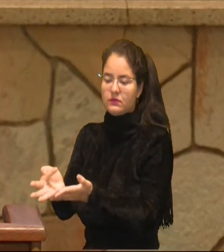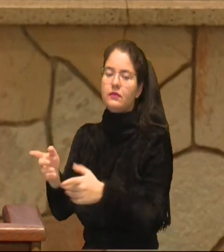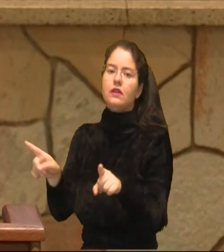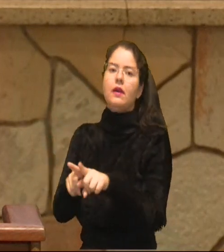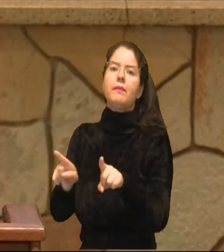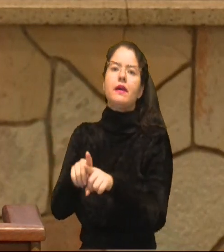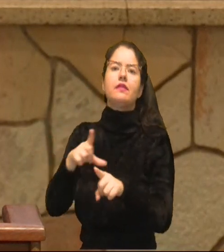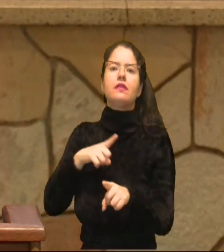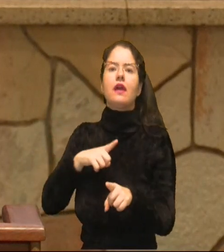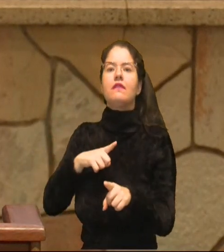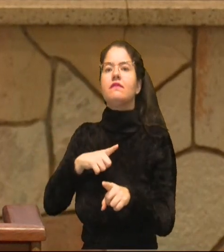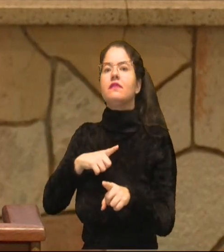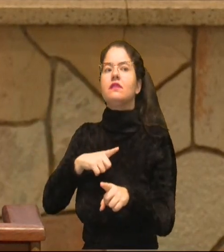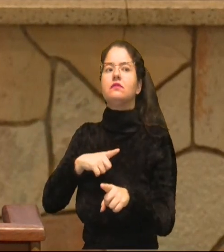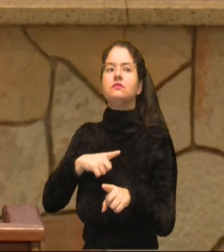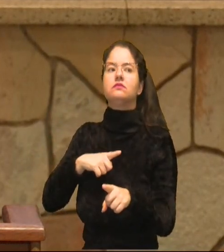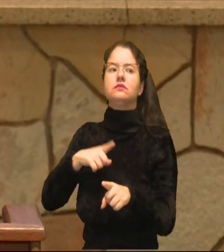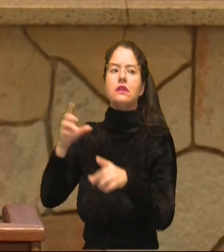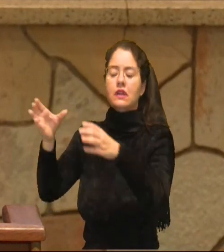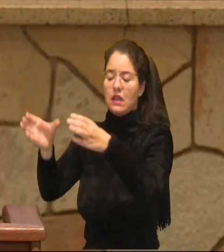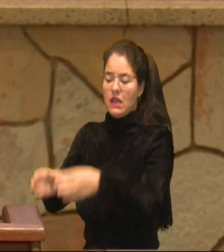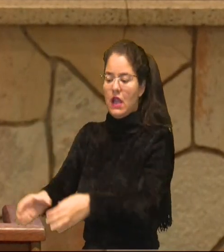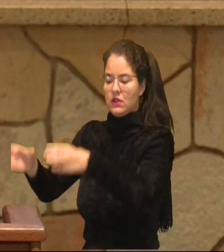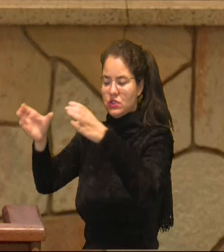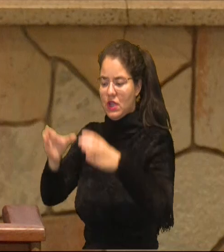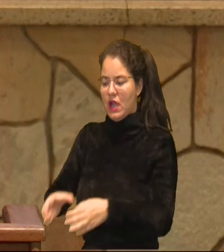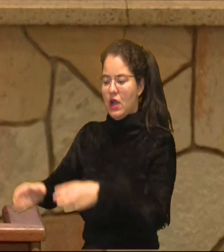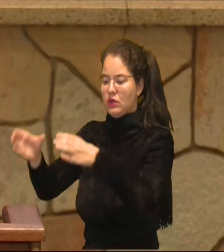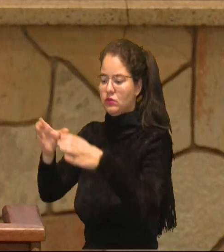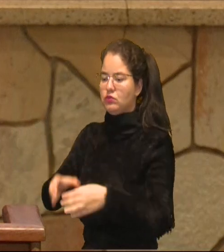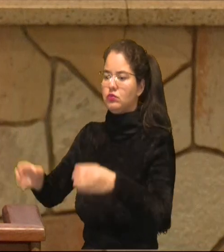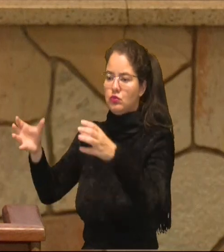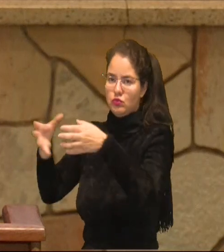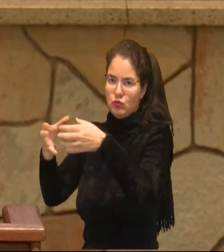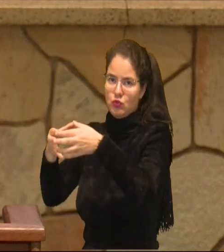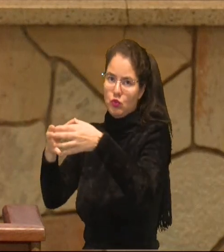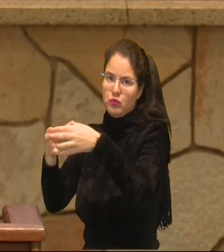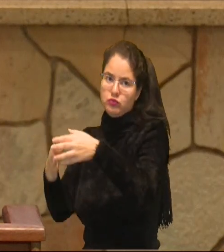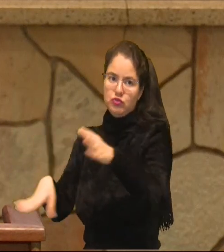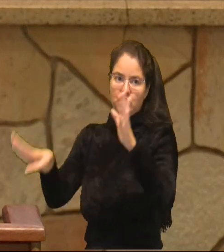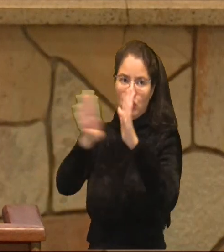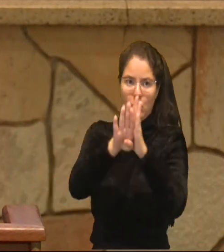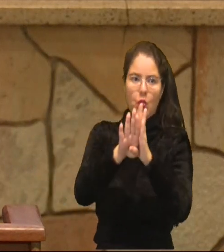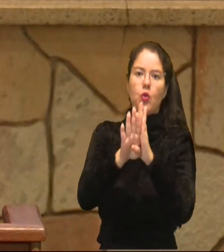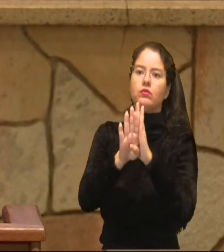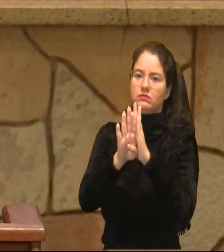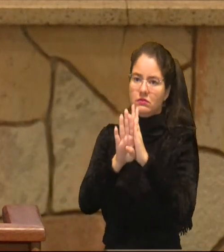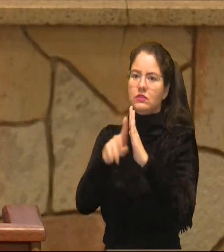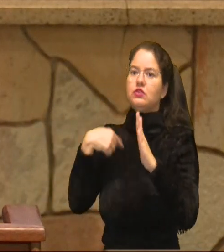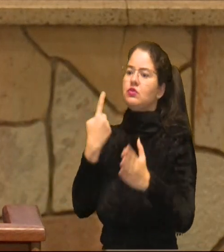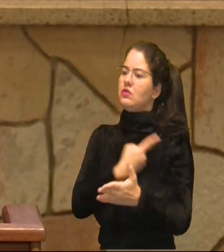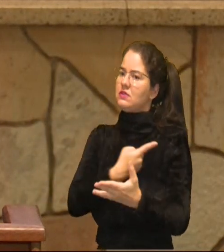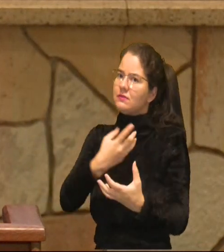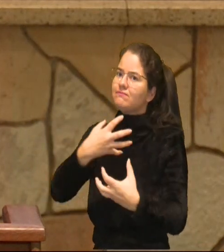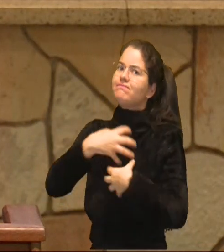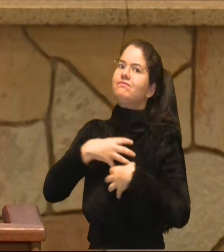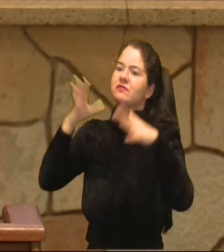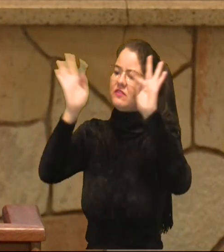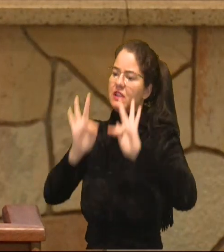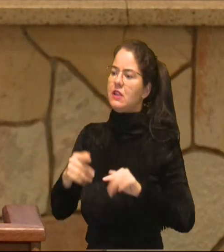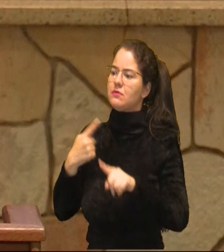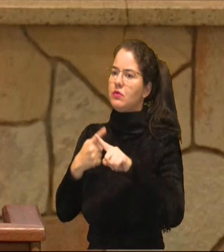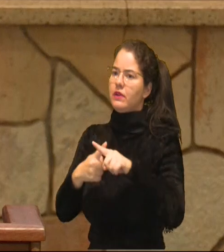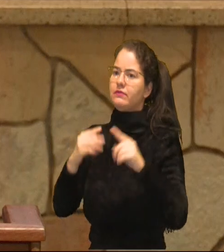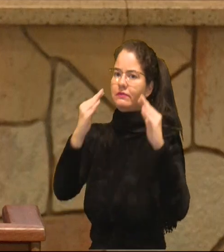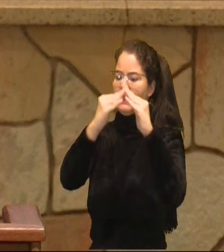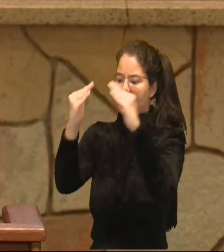Cavalcante, um pouco cansados, mas felizes de termos realizado ali a obra do Senhor em várias casas que fomos.